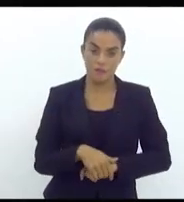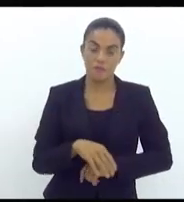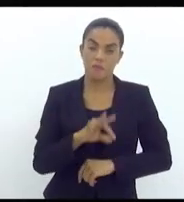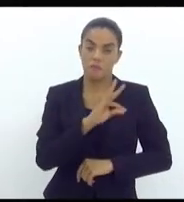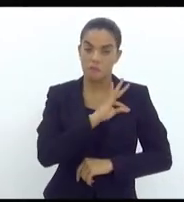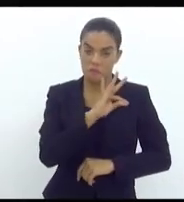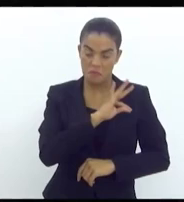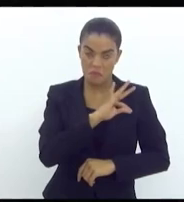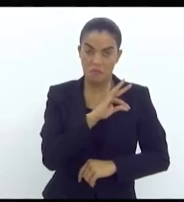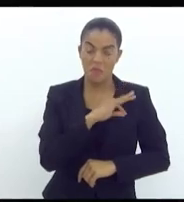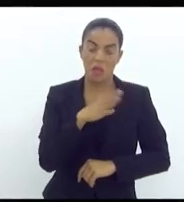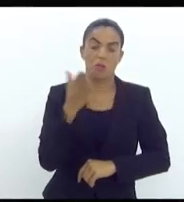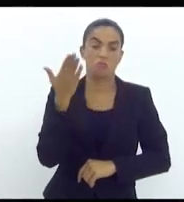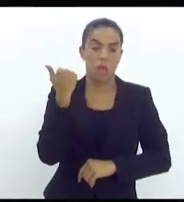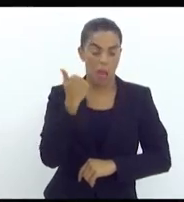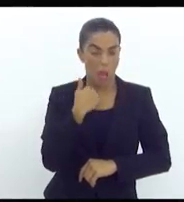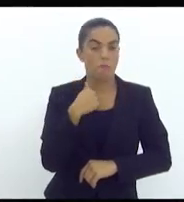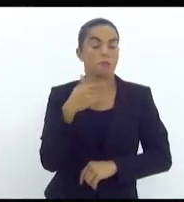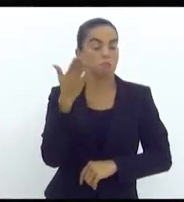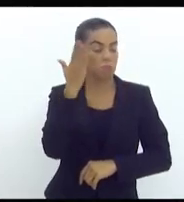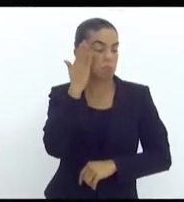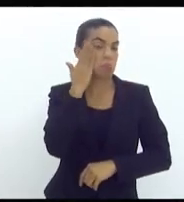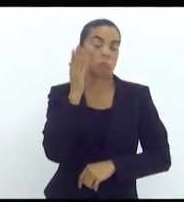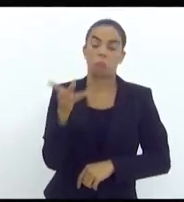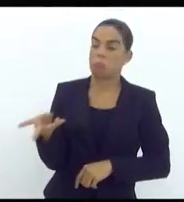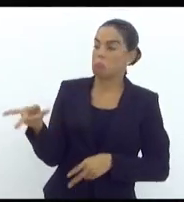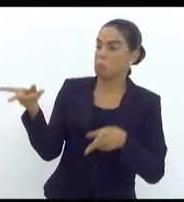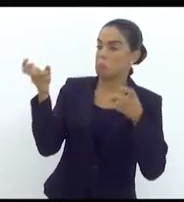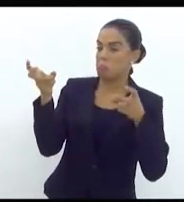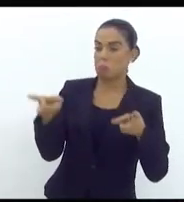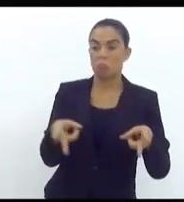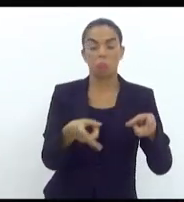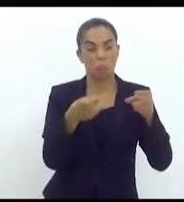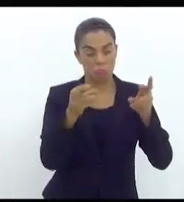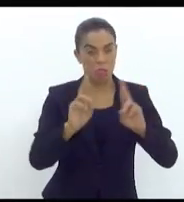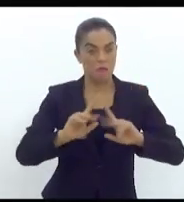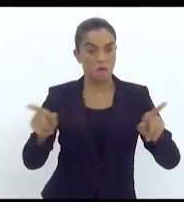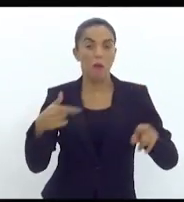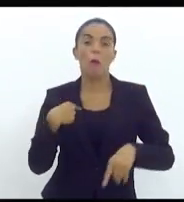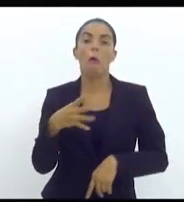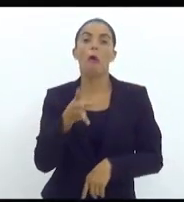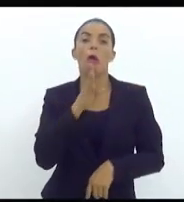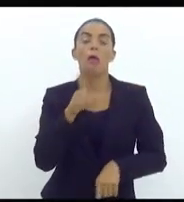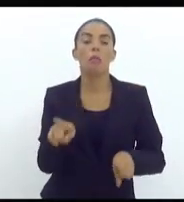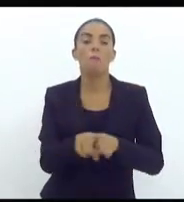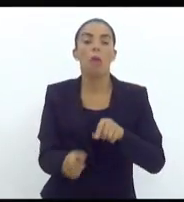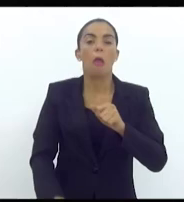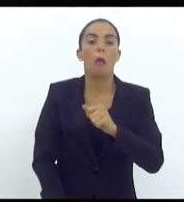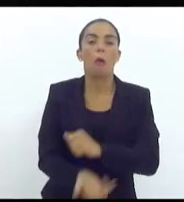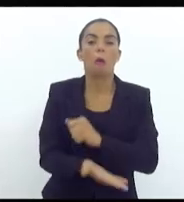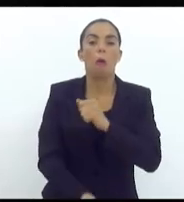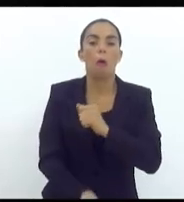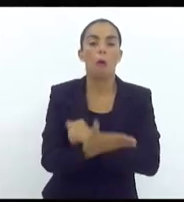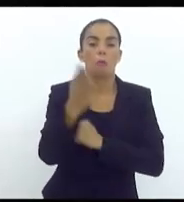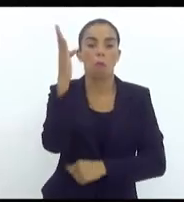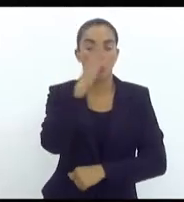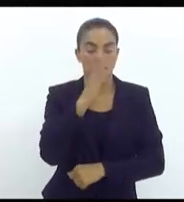eles reconhecem os maiores corruptos do Brasil